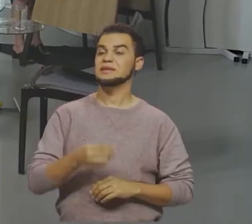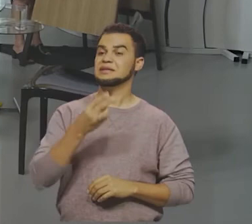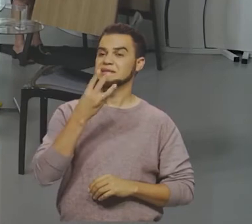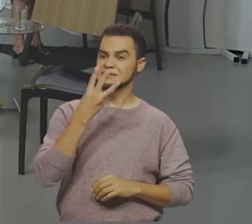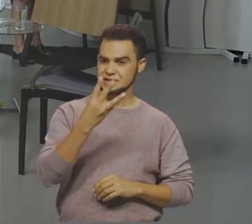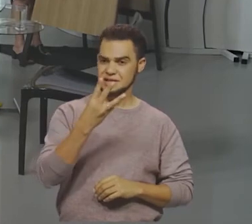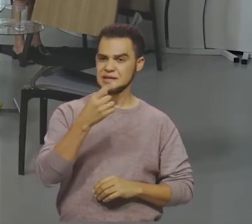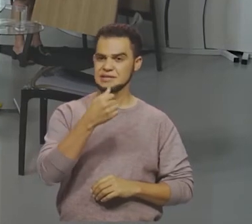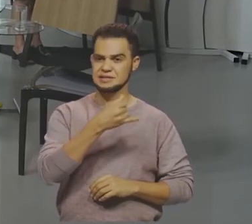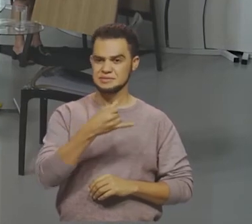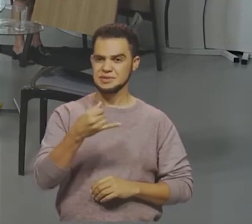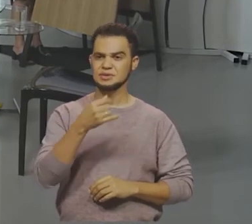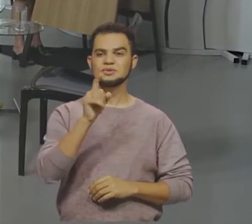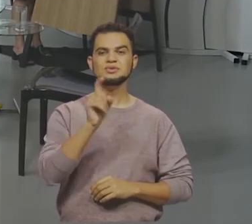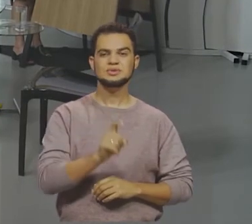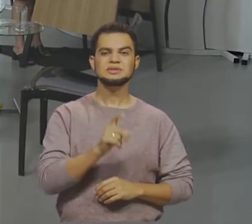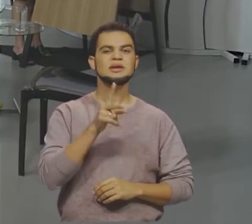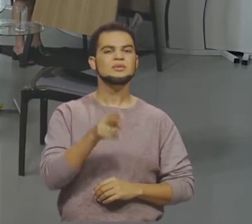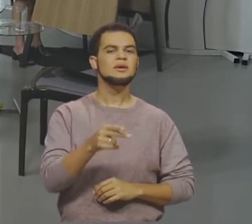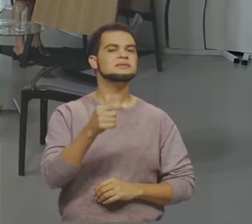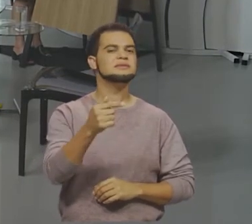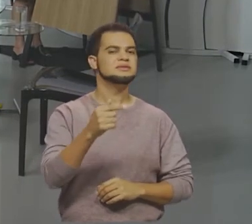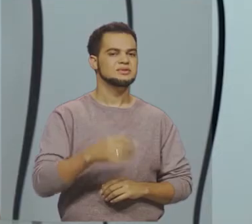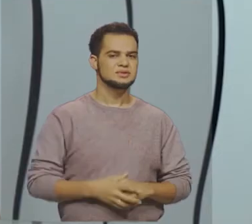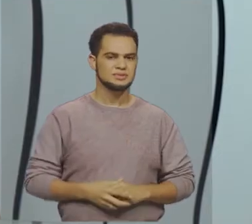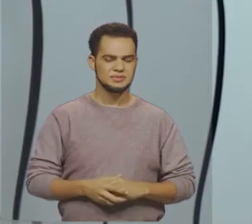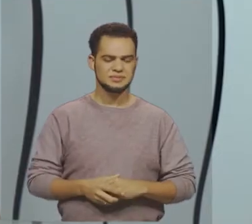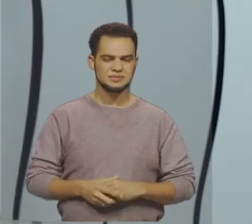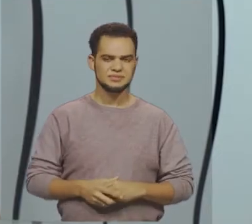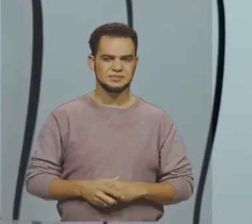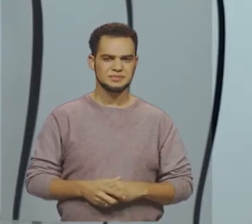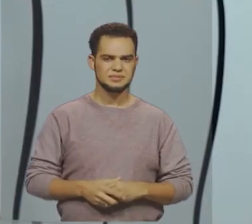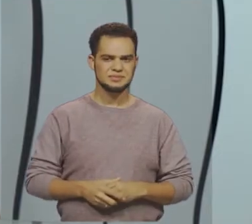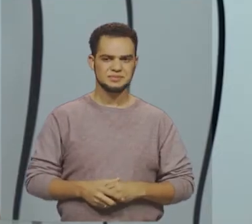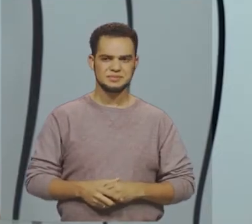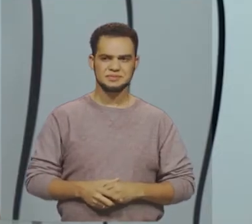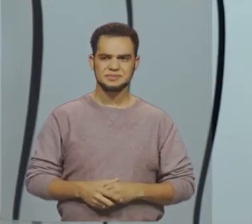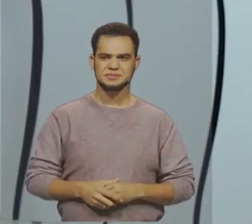x é igual a 7.